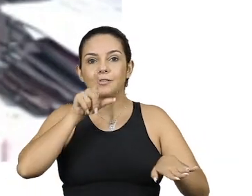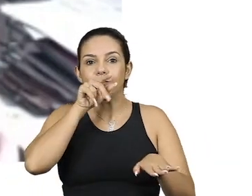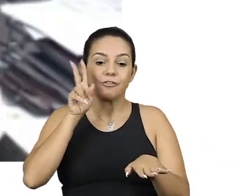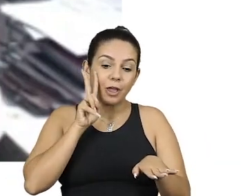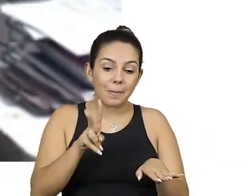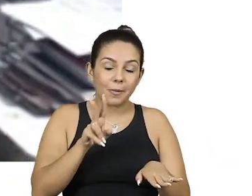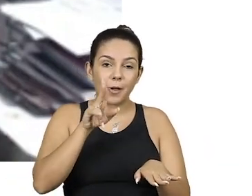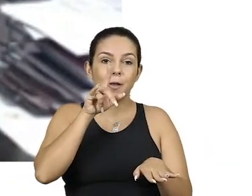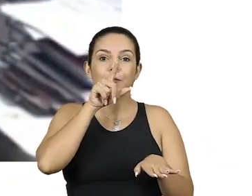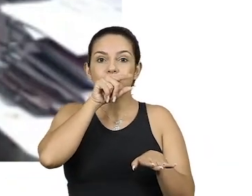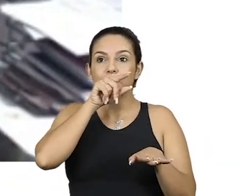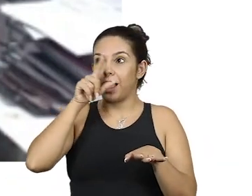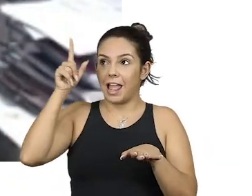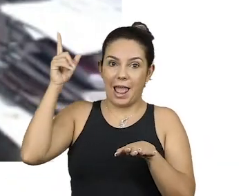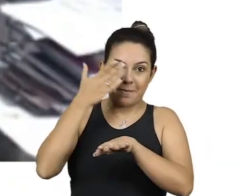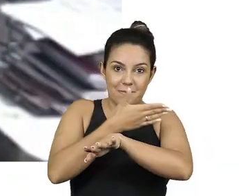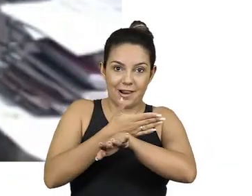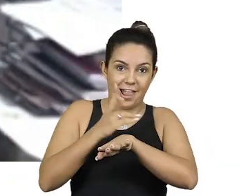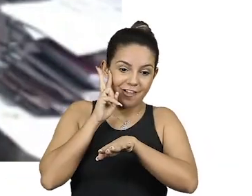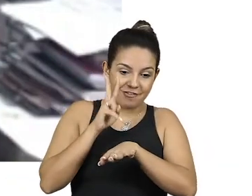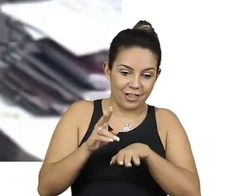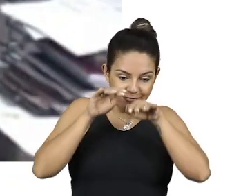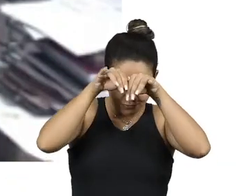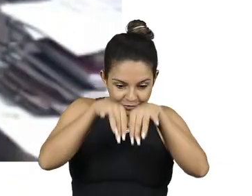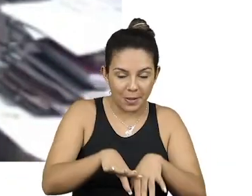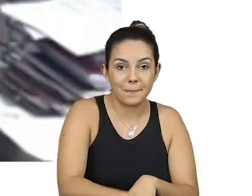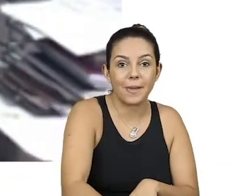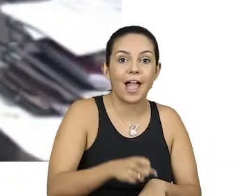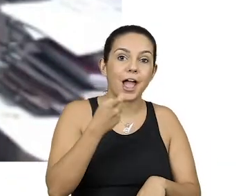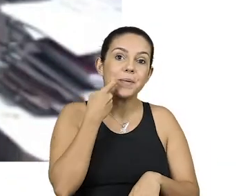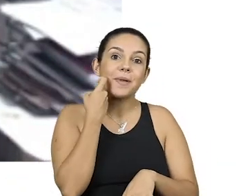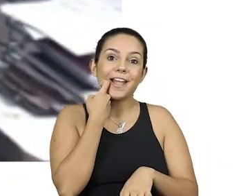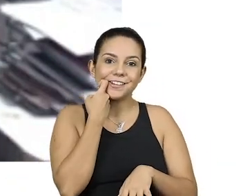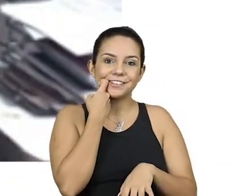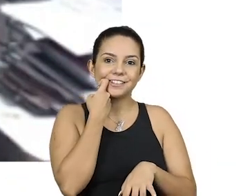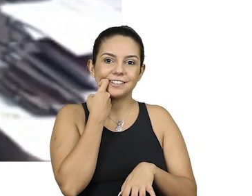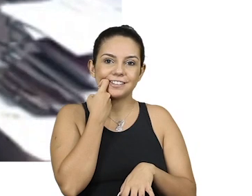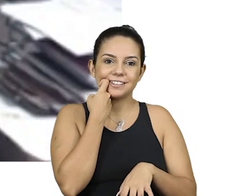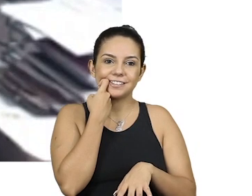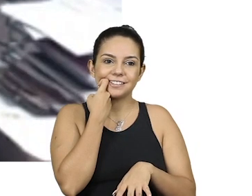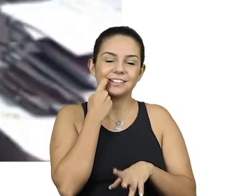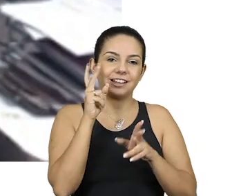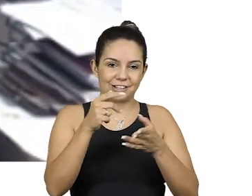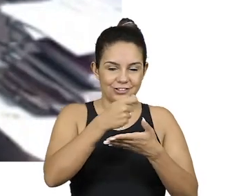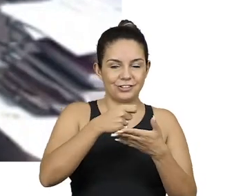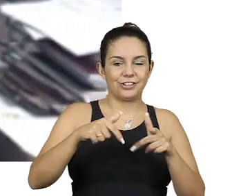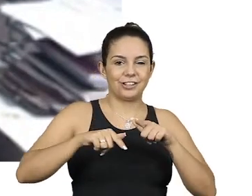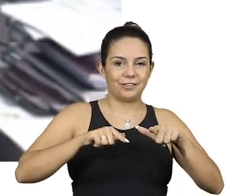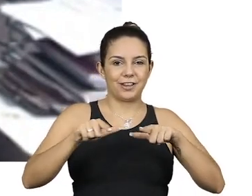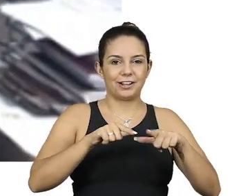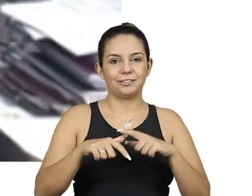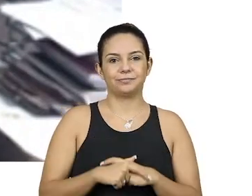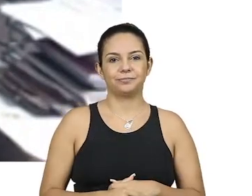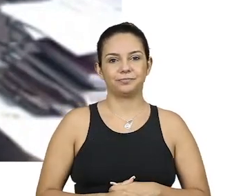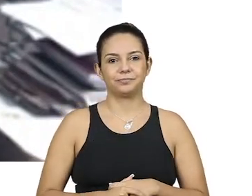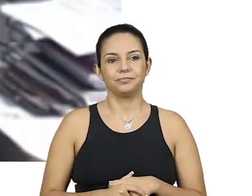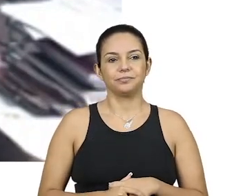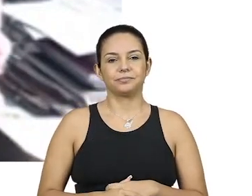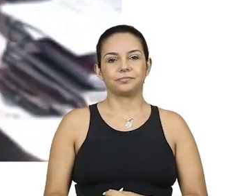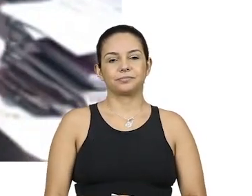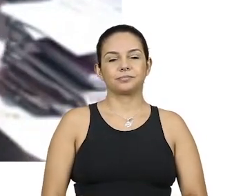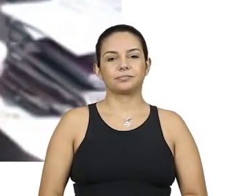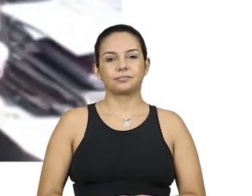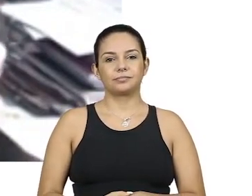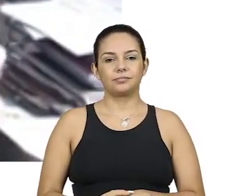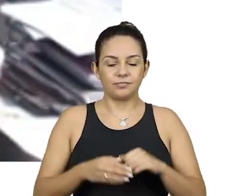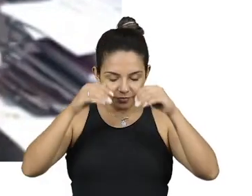de cima e mergulha e pega o peixe. É assim que um escritor trabalha. No